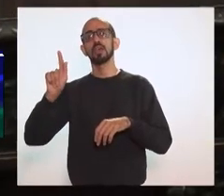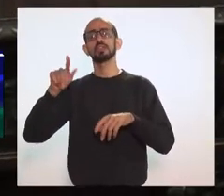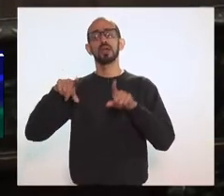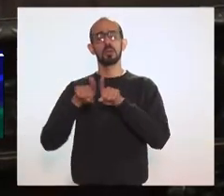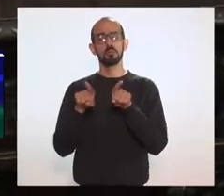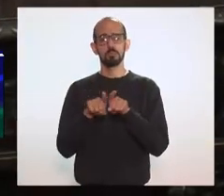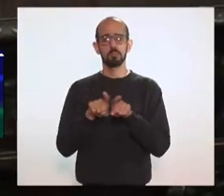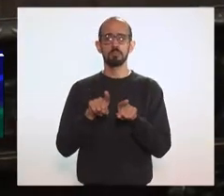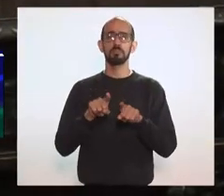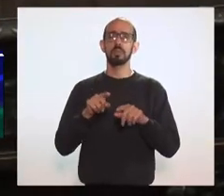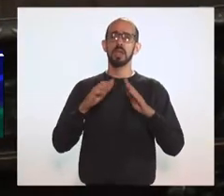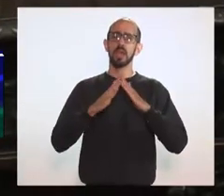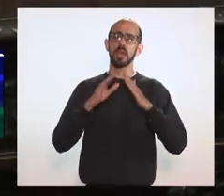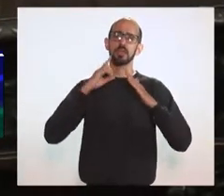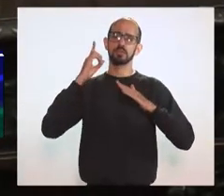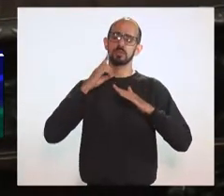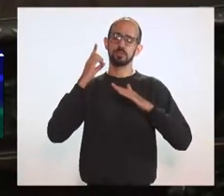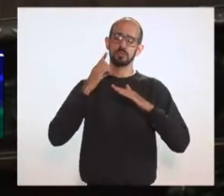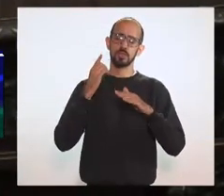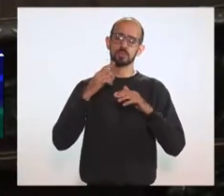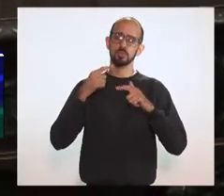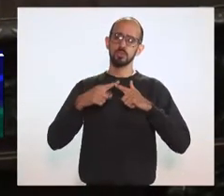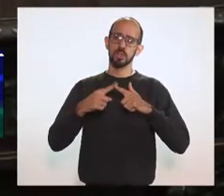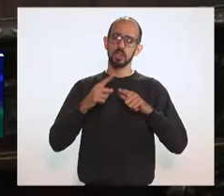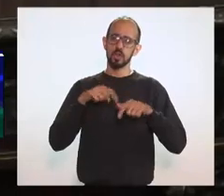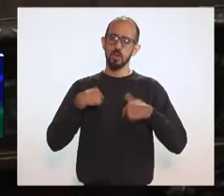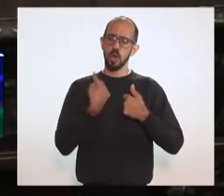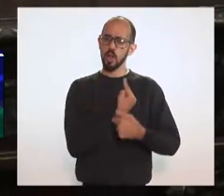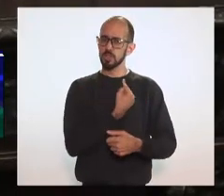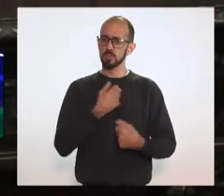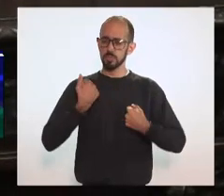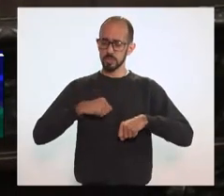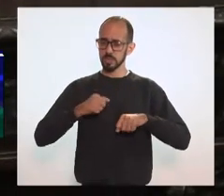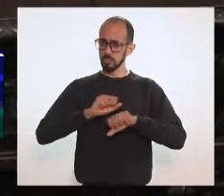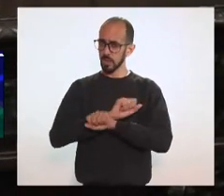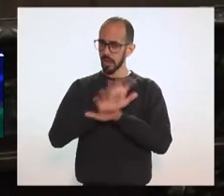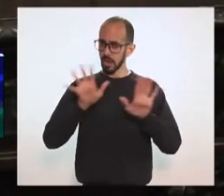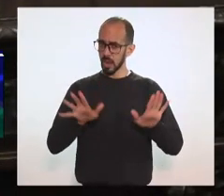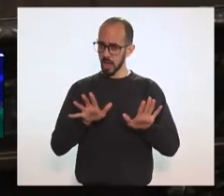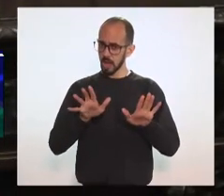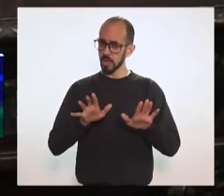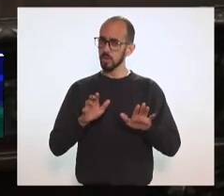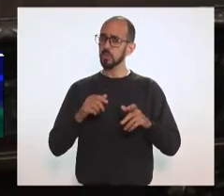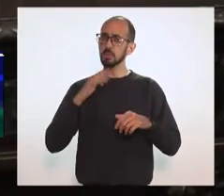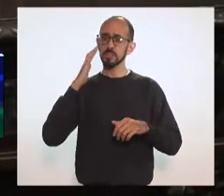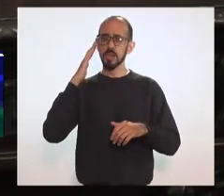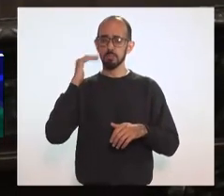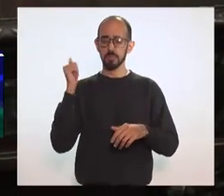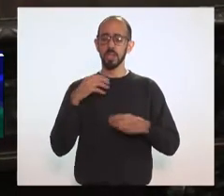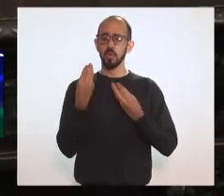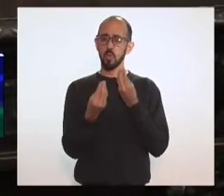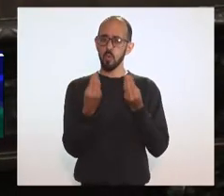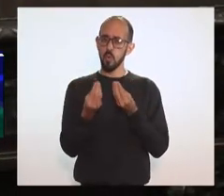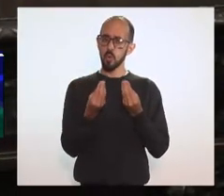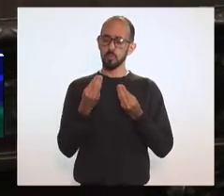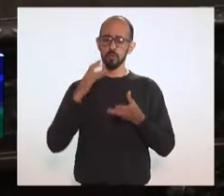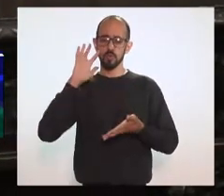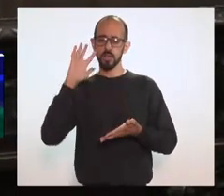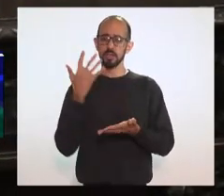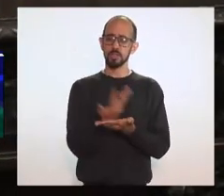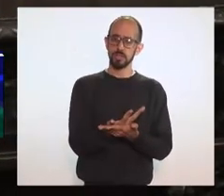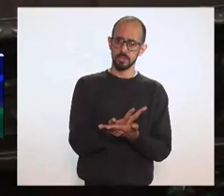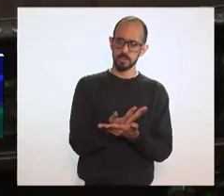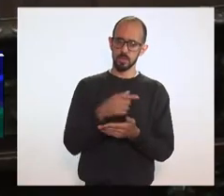queira participar, que a gente precisa ter clareza nas decisões político-institucionais tomadas neste